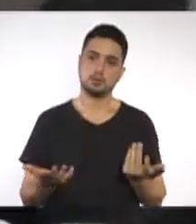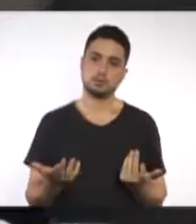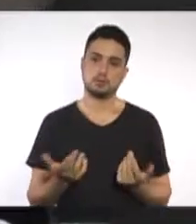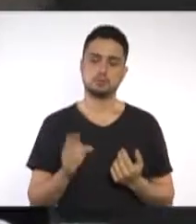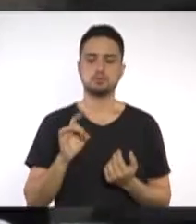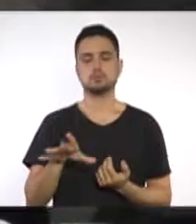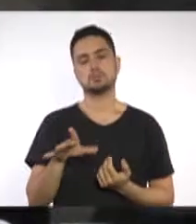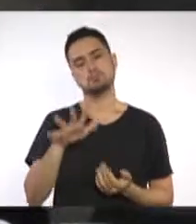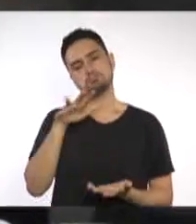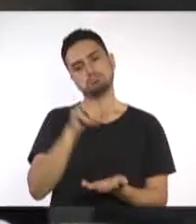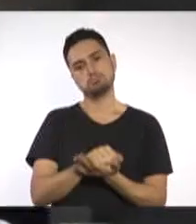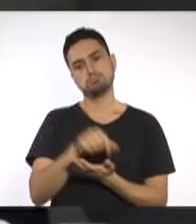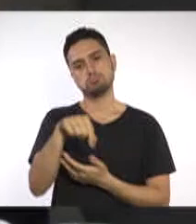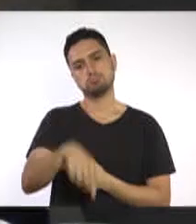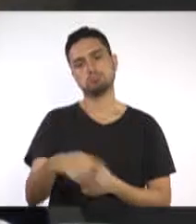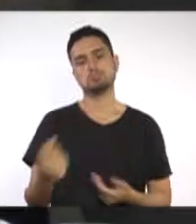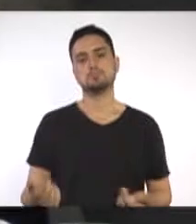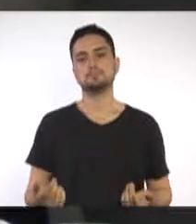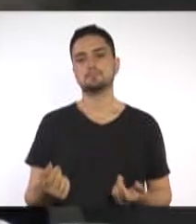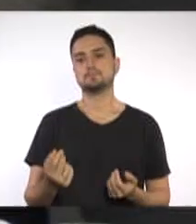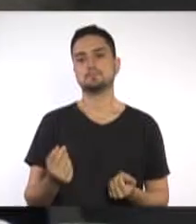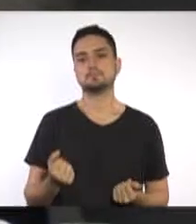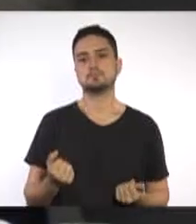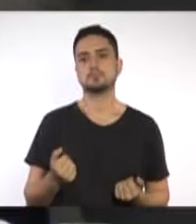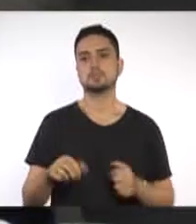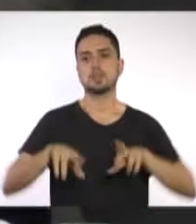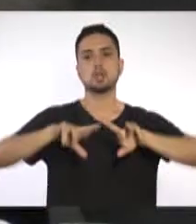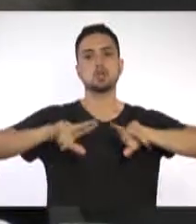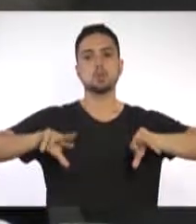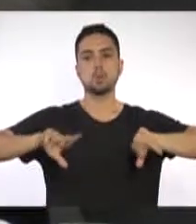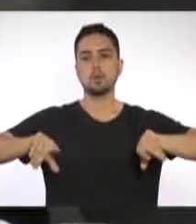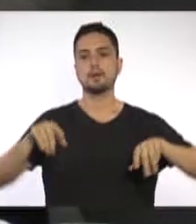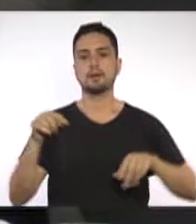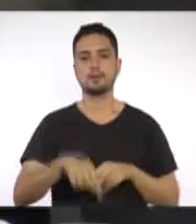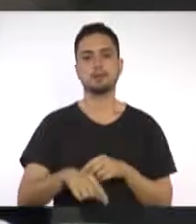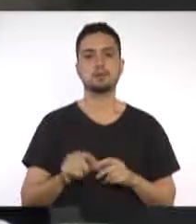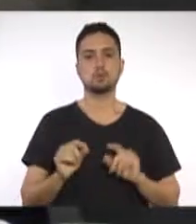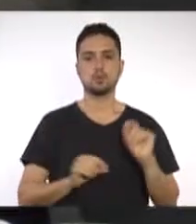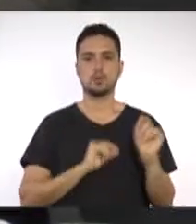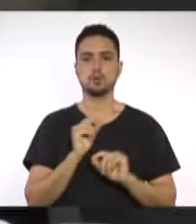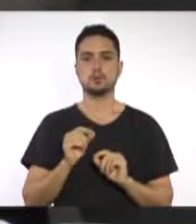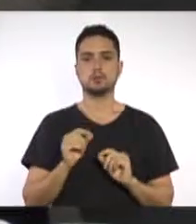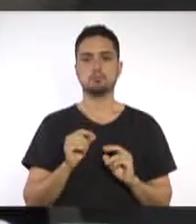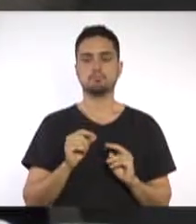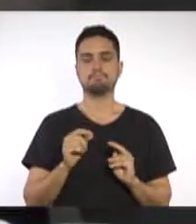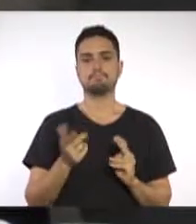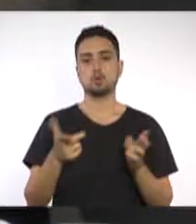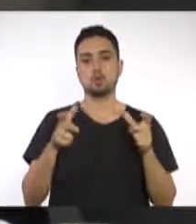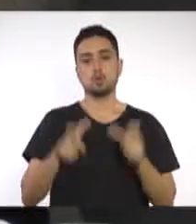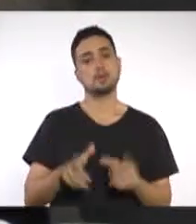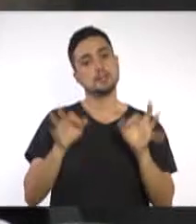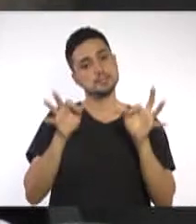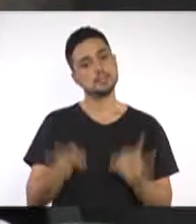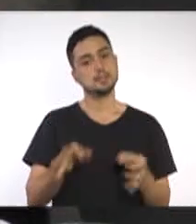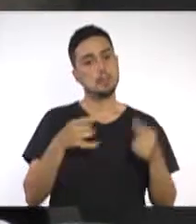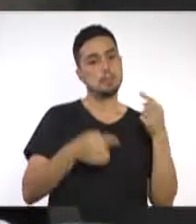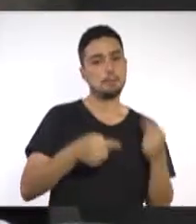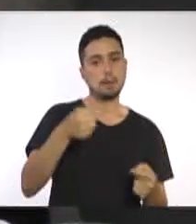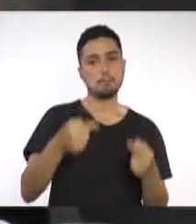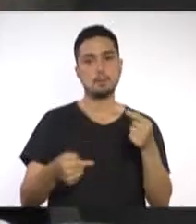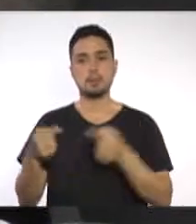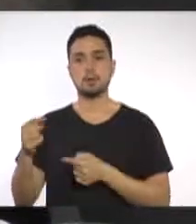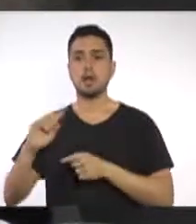registro de que não seria aqui a arena própria para esse debate, e sim, a